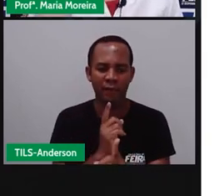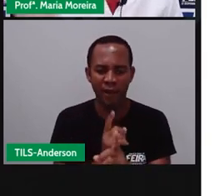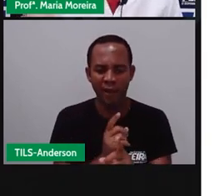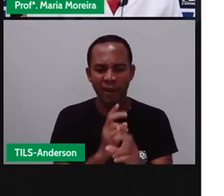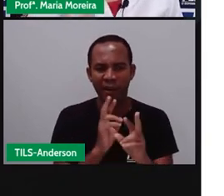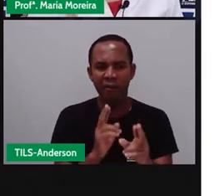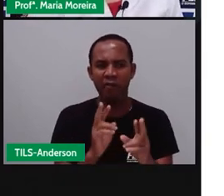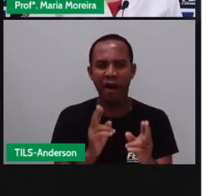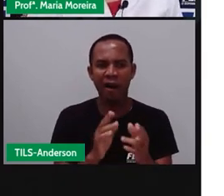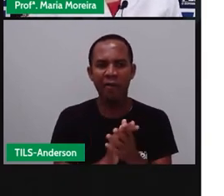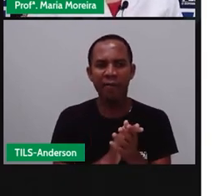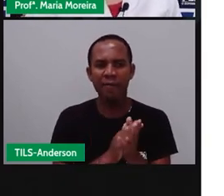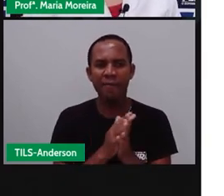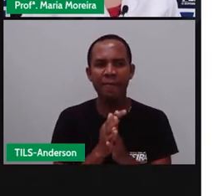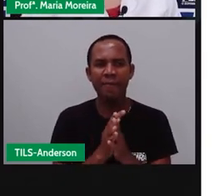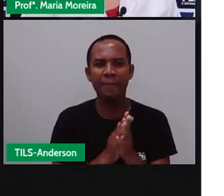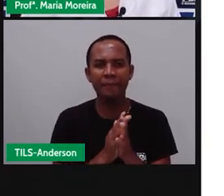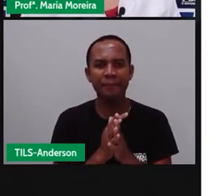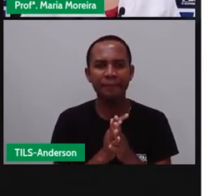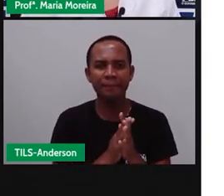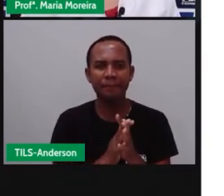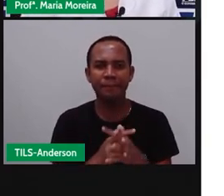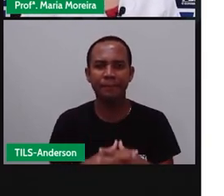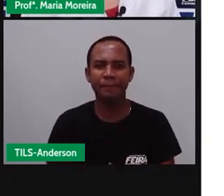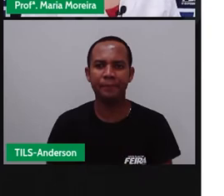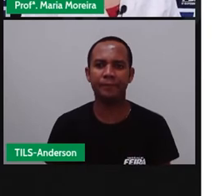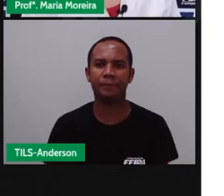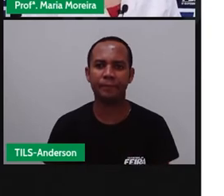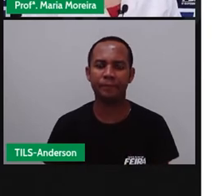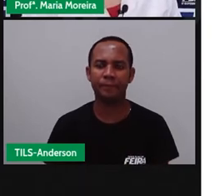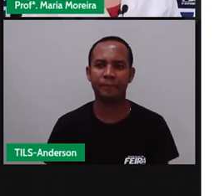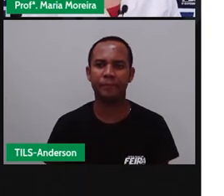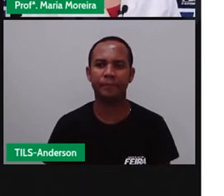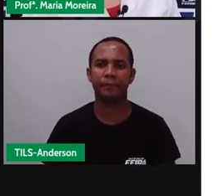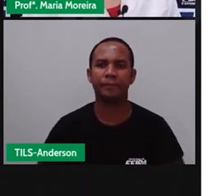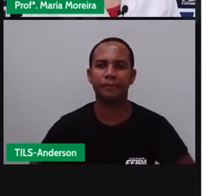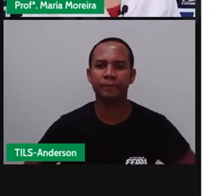quê? Aquelas coisas na mesma seção, tá?